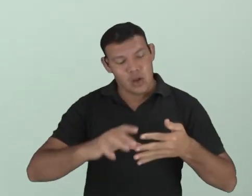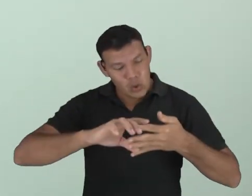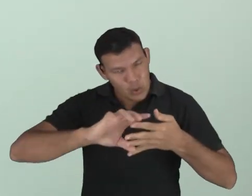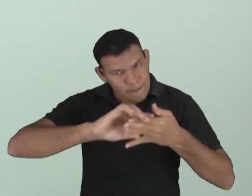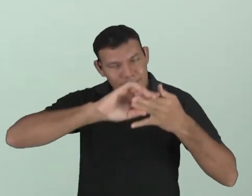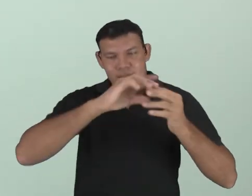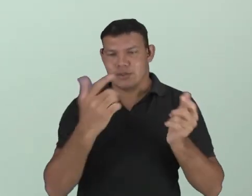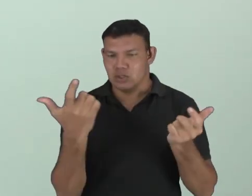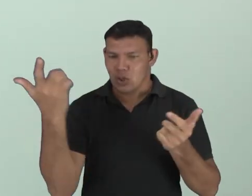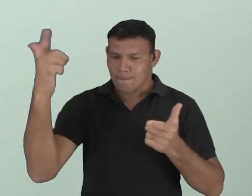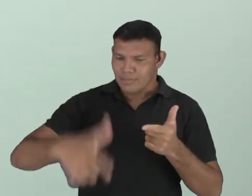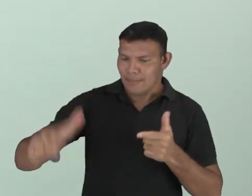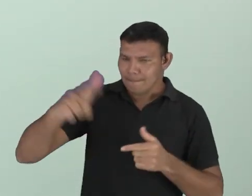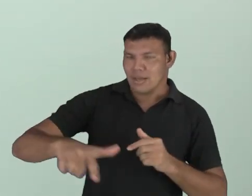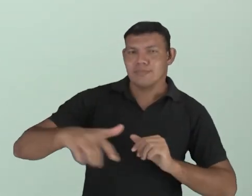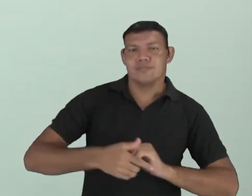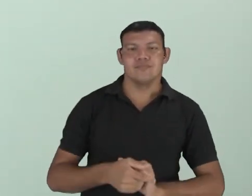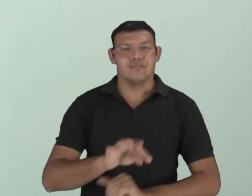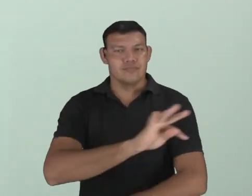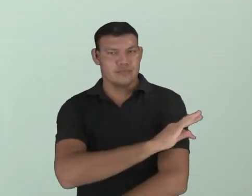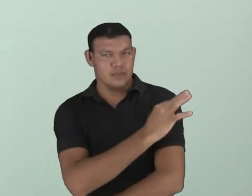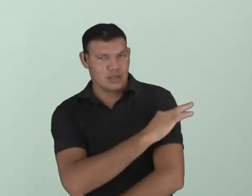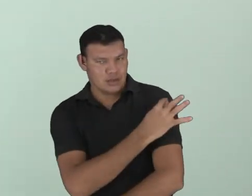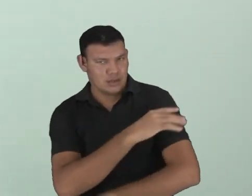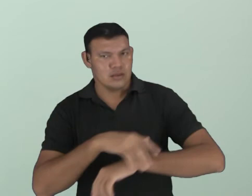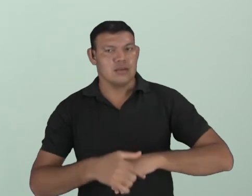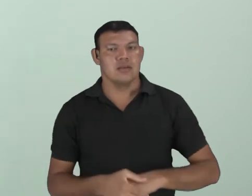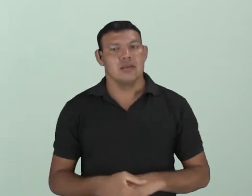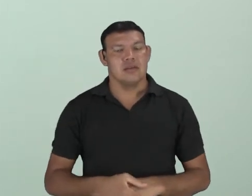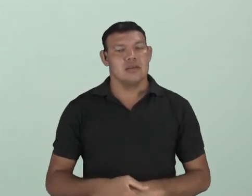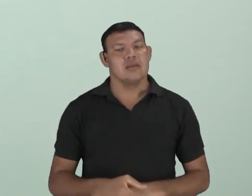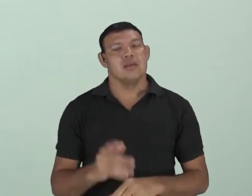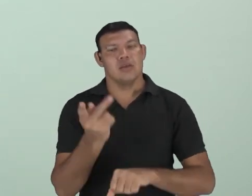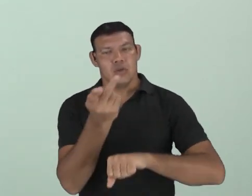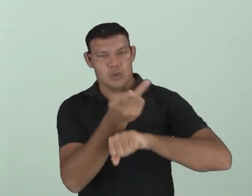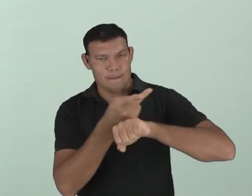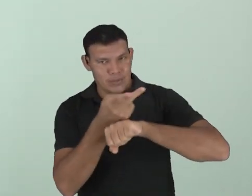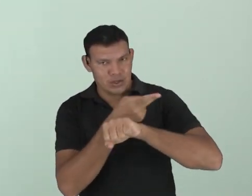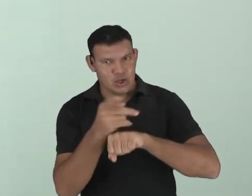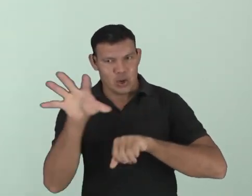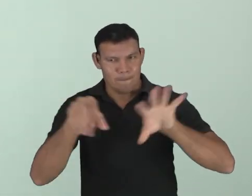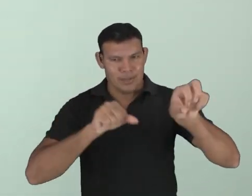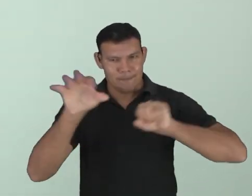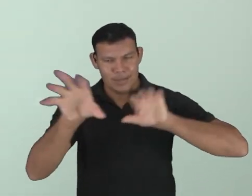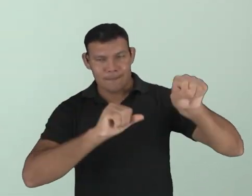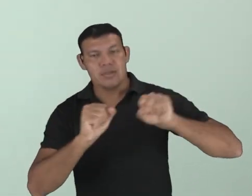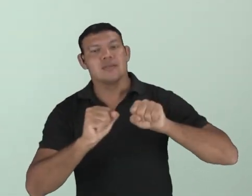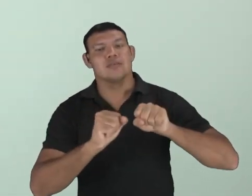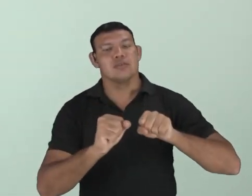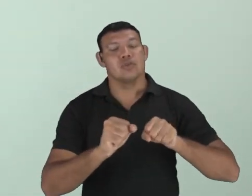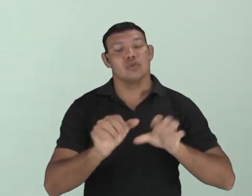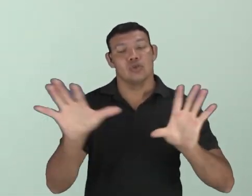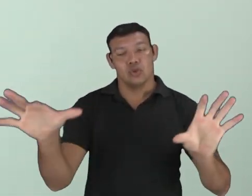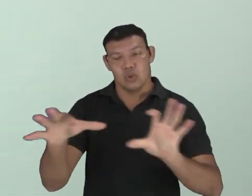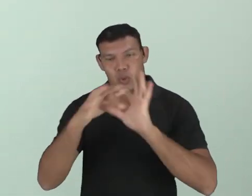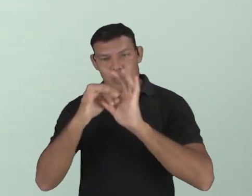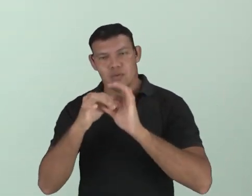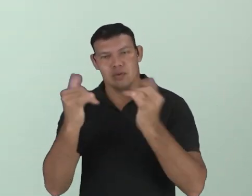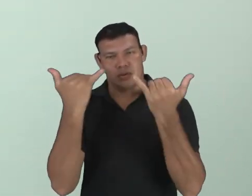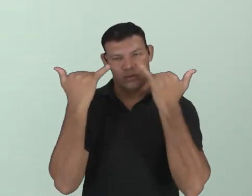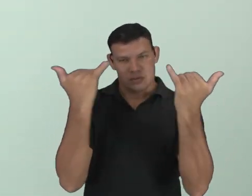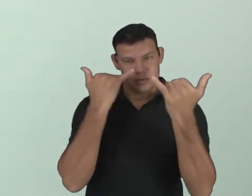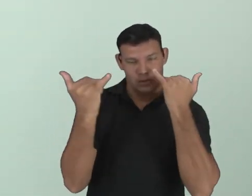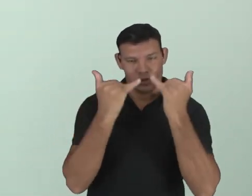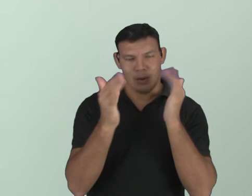for necessária. Então, a técnica Feynman vai consistir em buscar material, juntar informação, depois organizar de